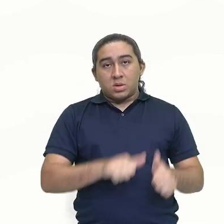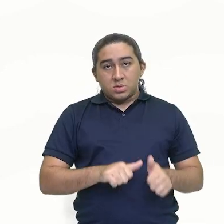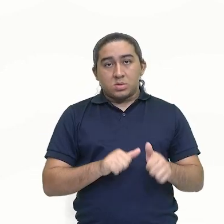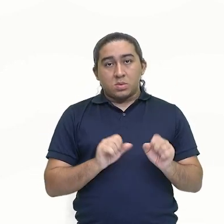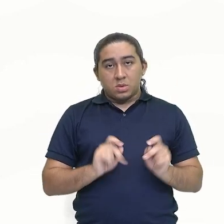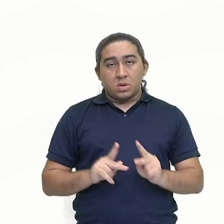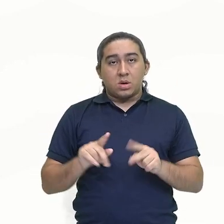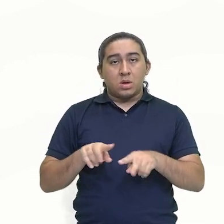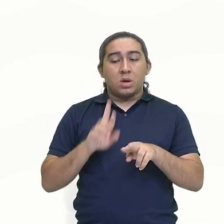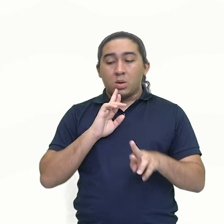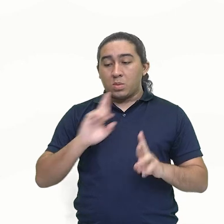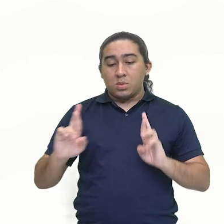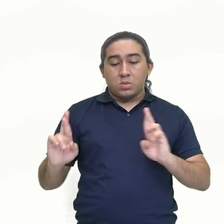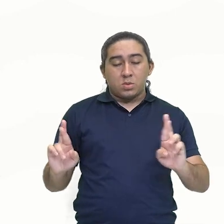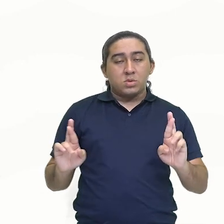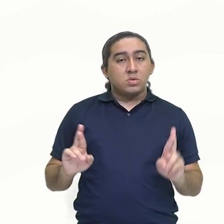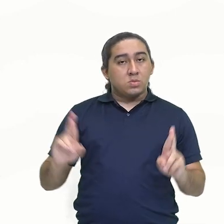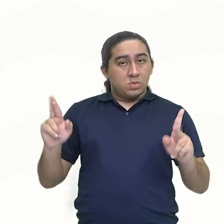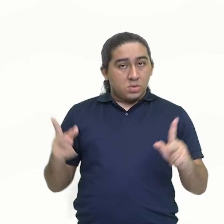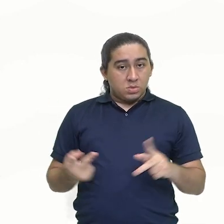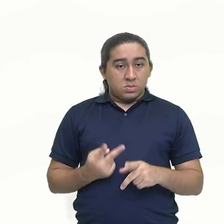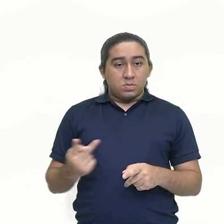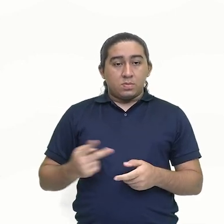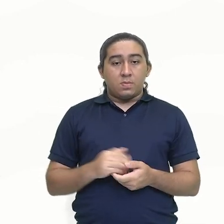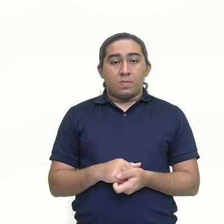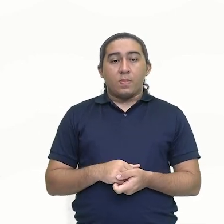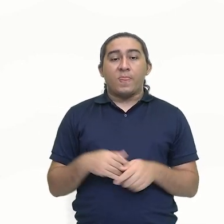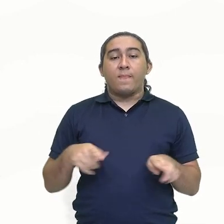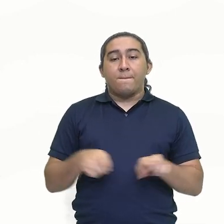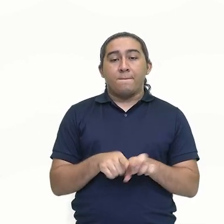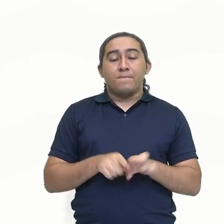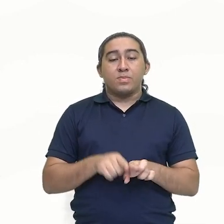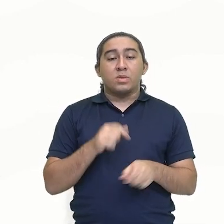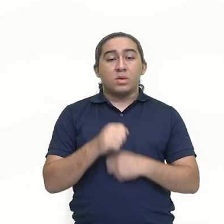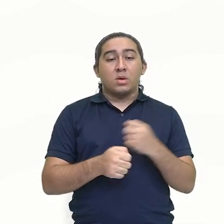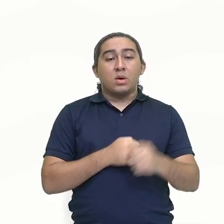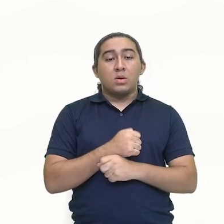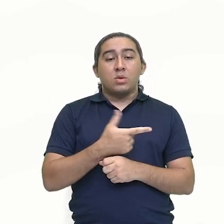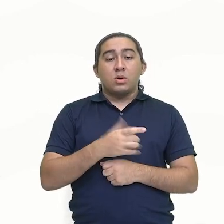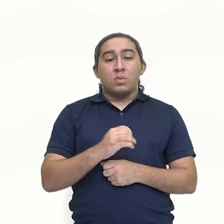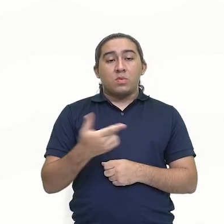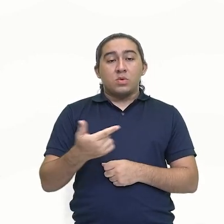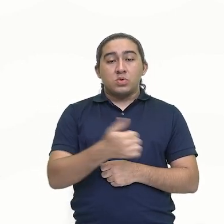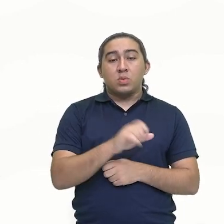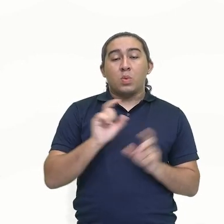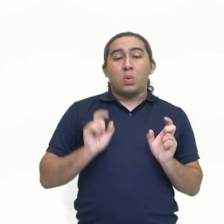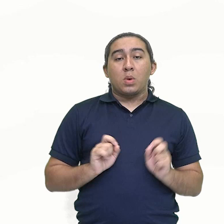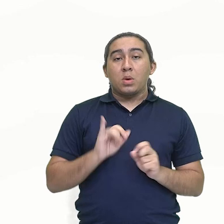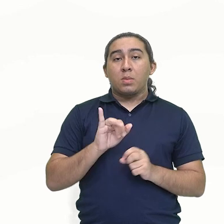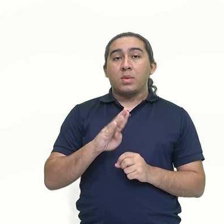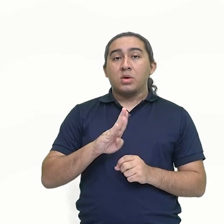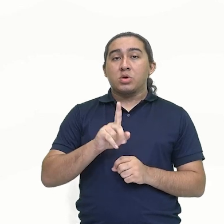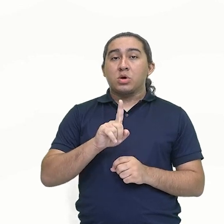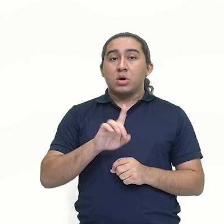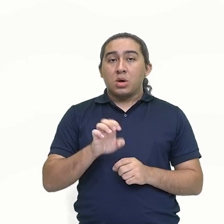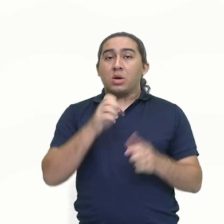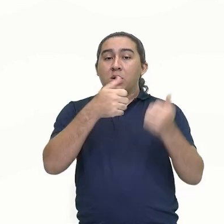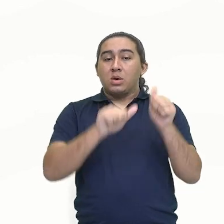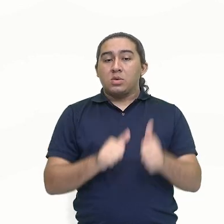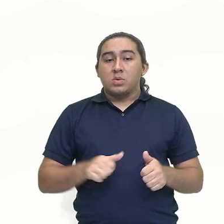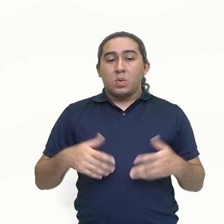são dois resultados diferentes. E aí em 2021, o que o IBGE encontrou a partir de dados ali de análise